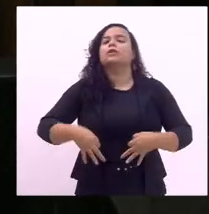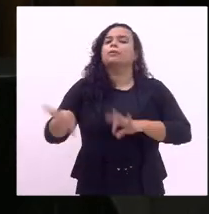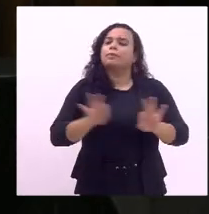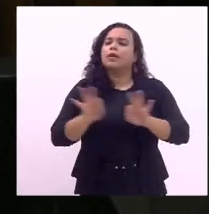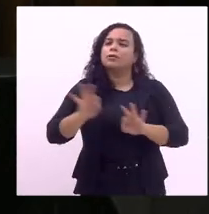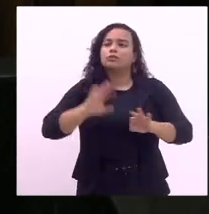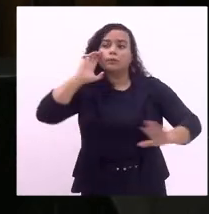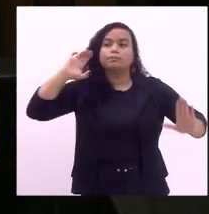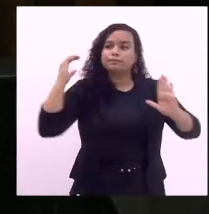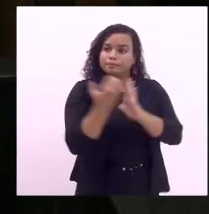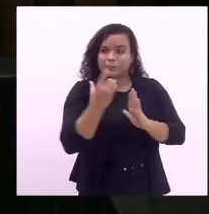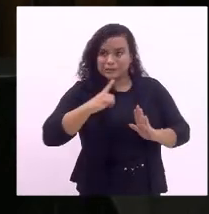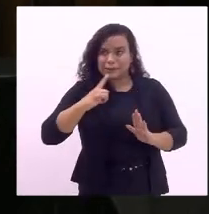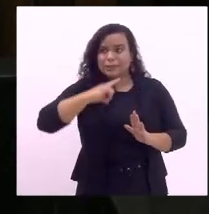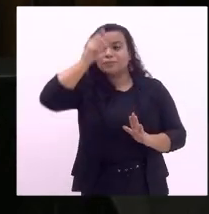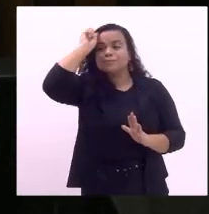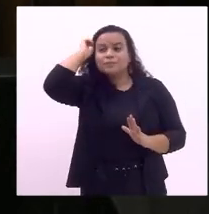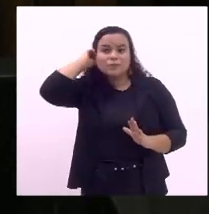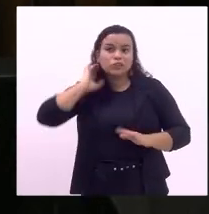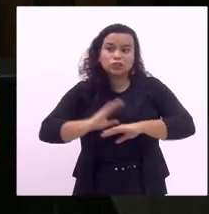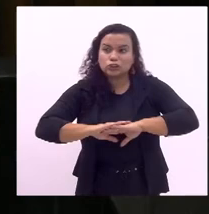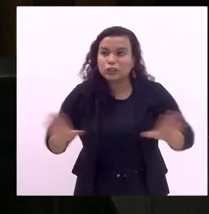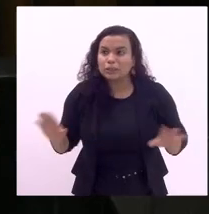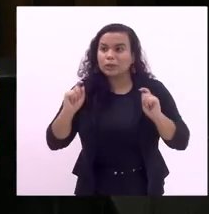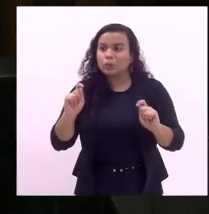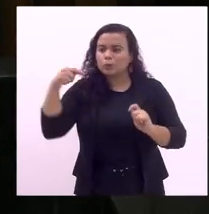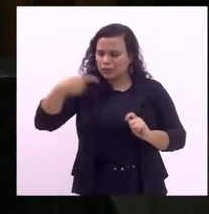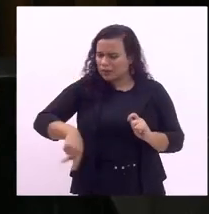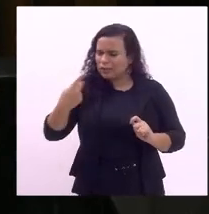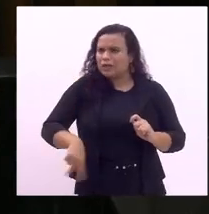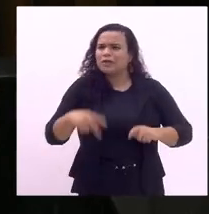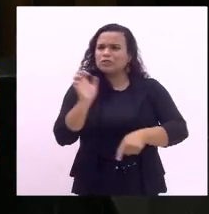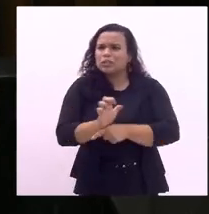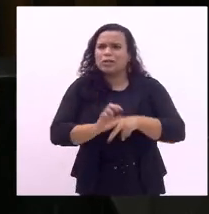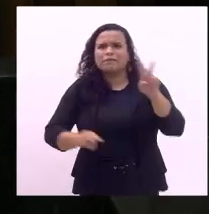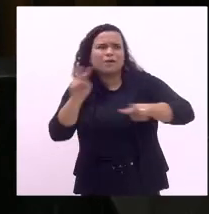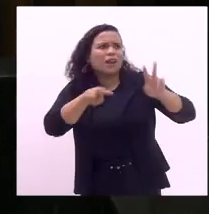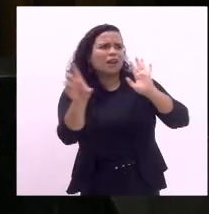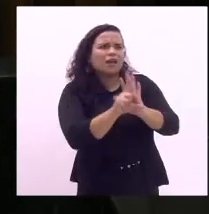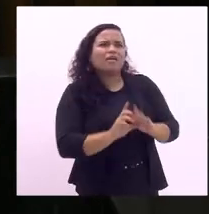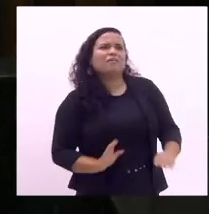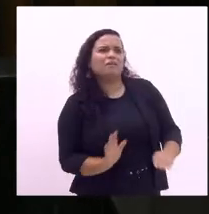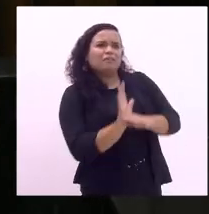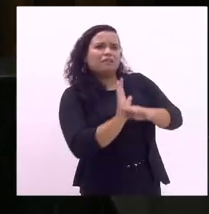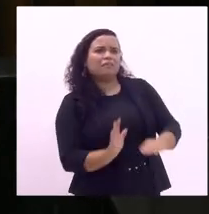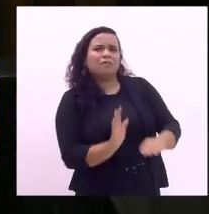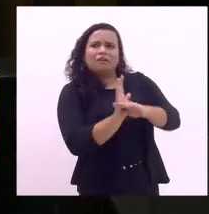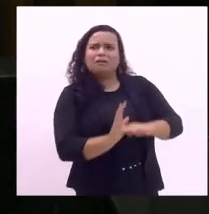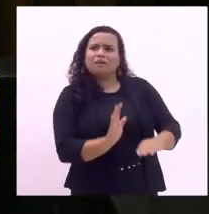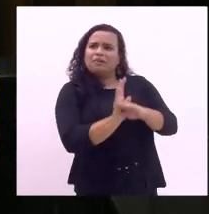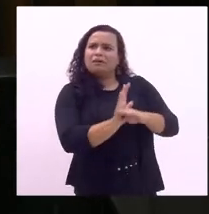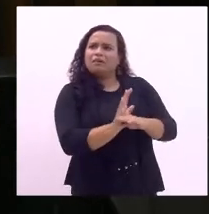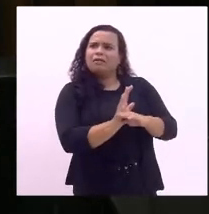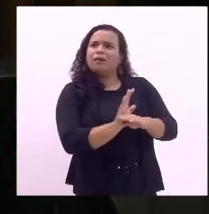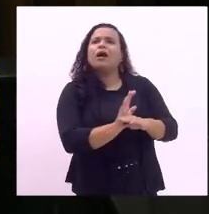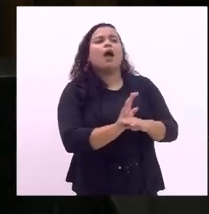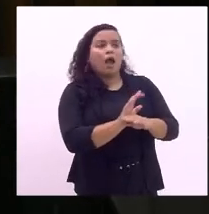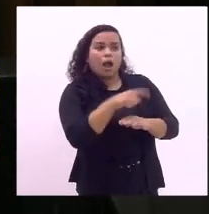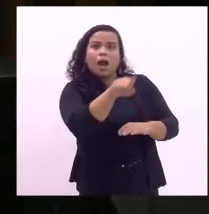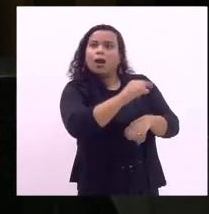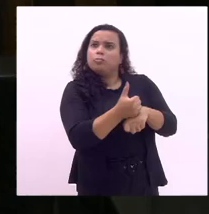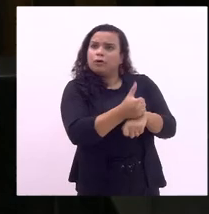sendo respeitada. Chega de, no estado do Rio de Janeiro, a gente vê leis que favorecem os profissionais de educação